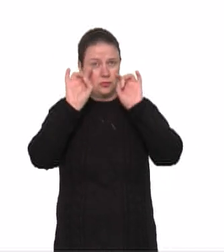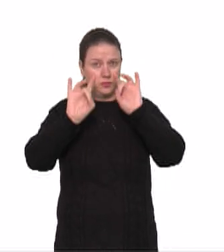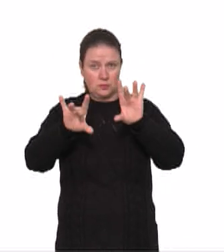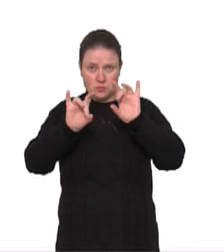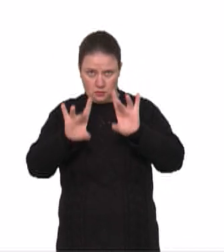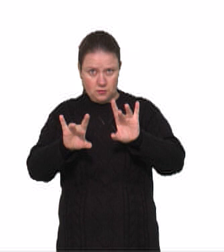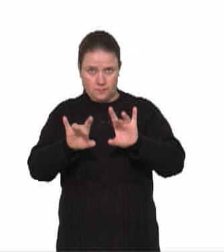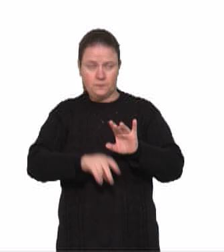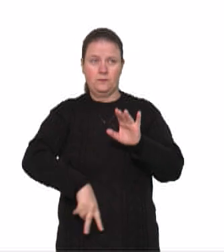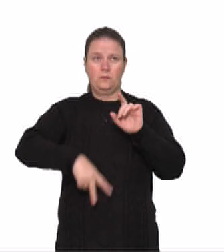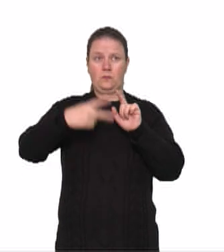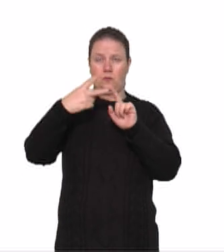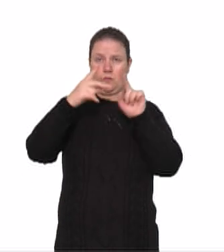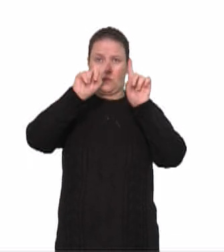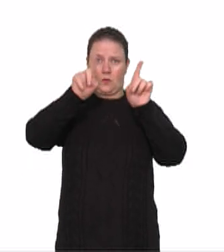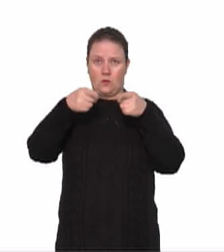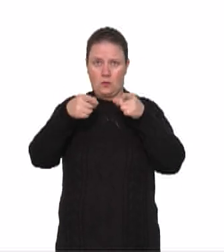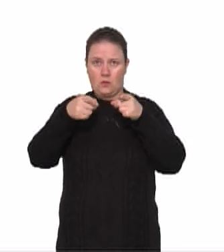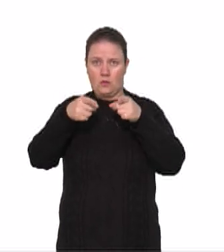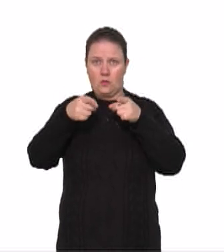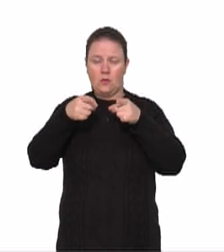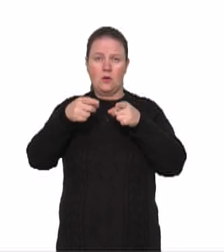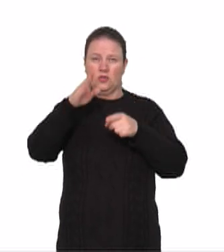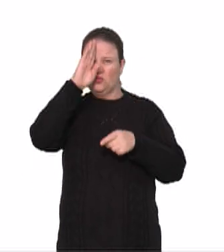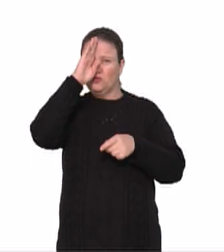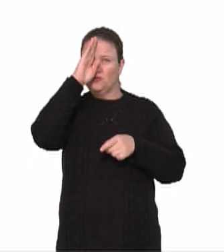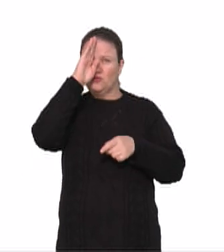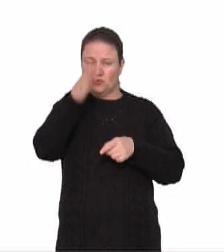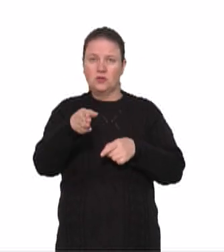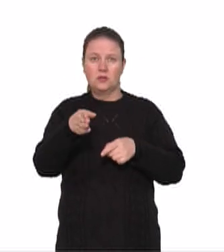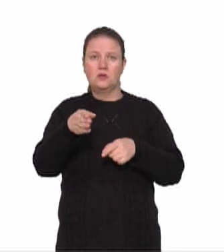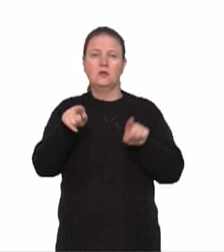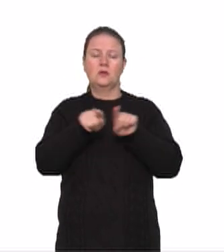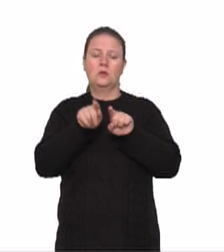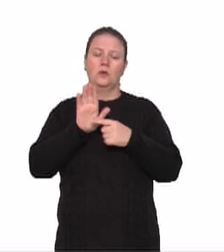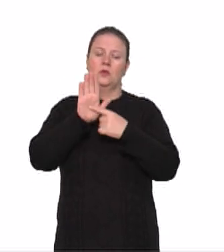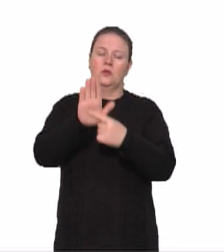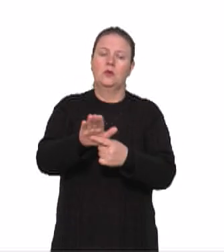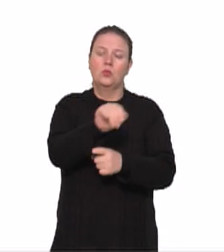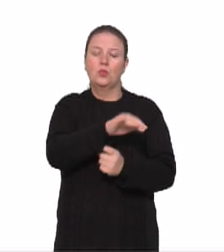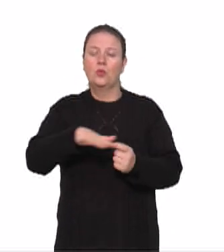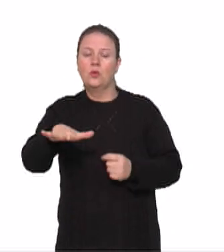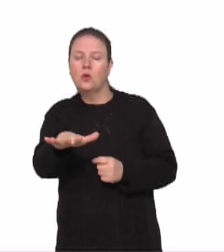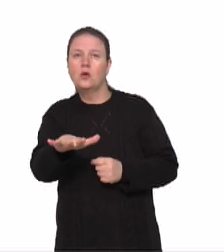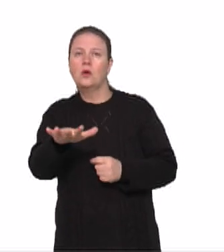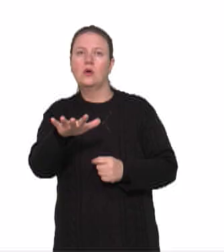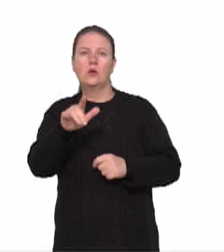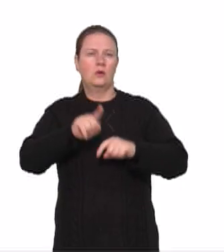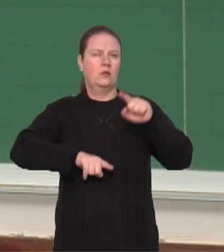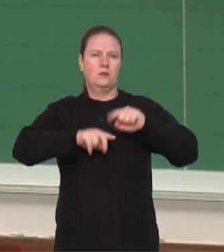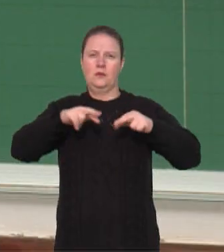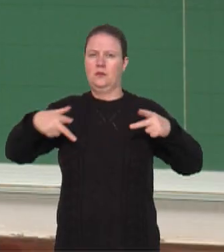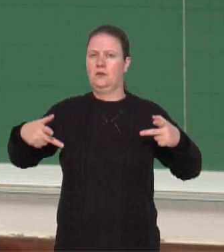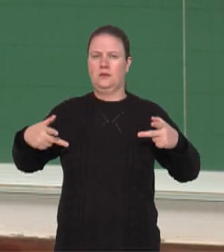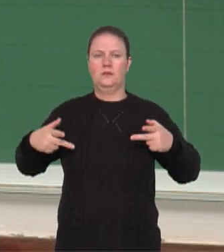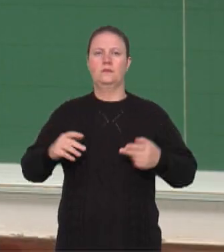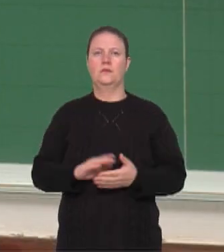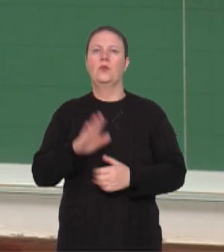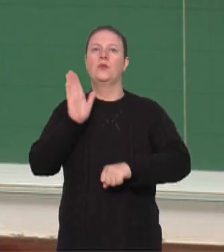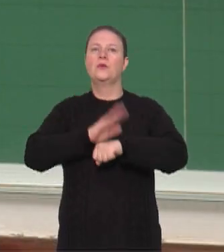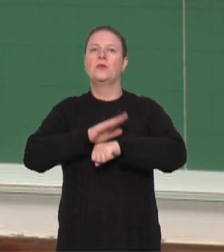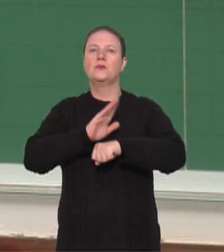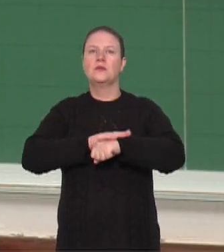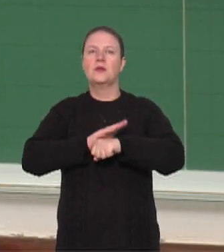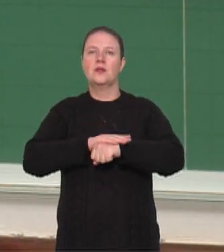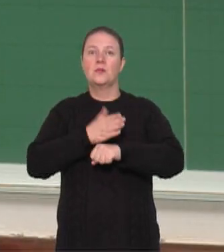apenas. Segunda possibilidade, discurso direto, indicação das cenas, rubricas, personagens, etc. Um tempinho